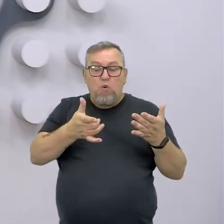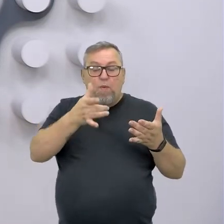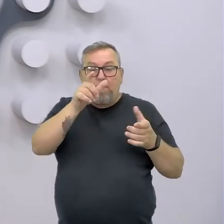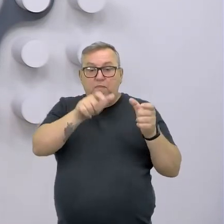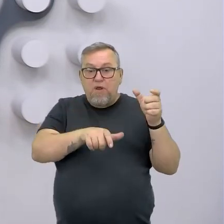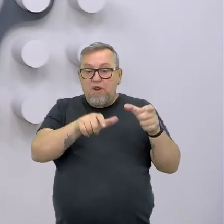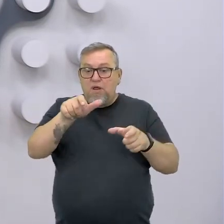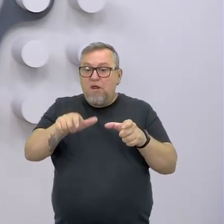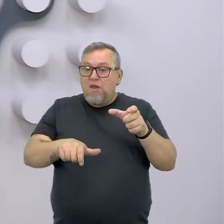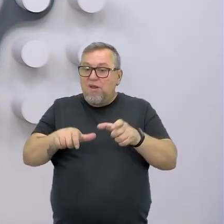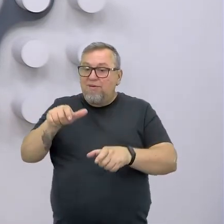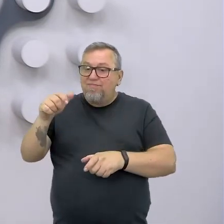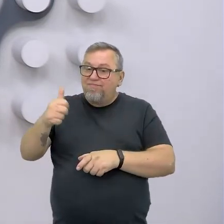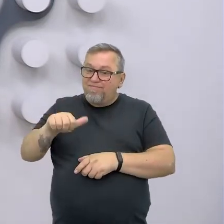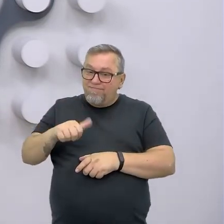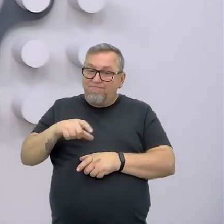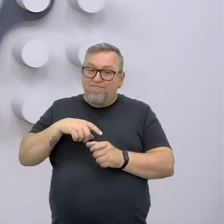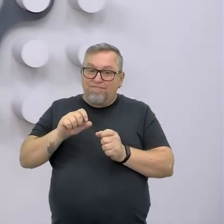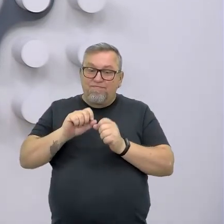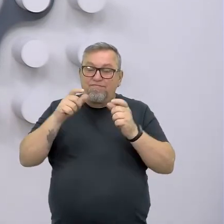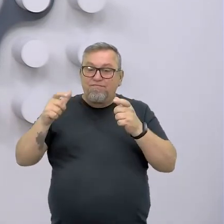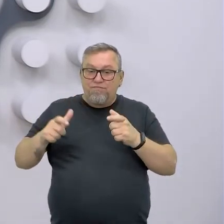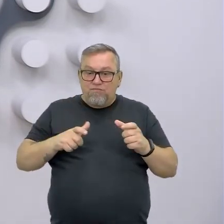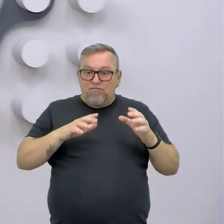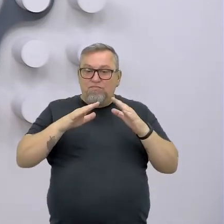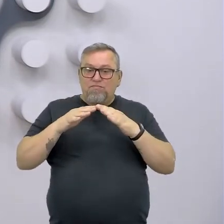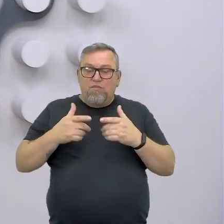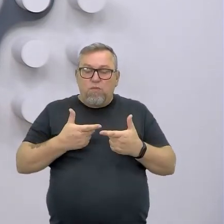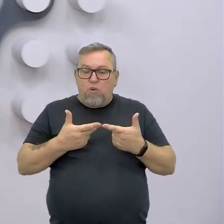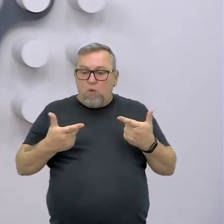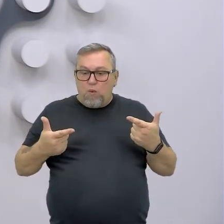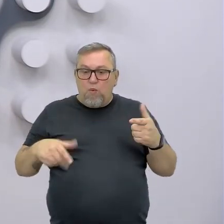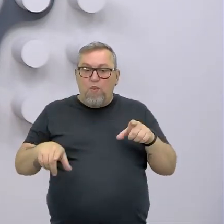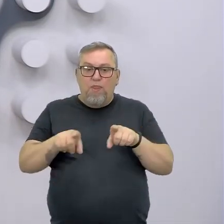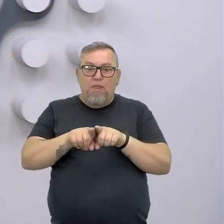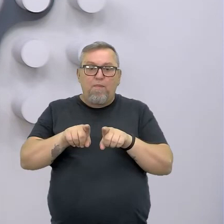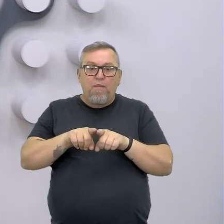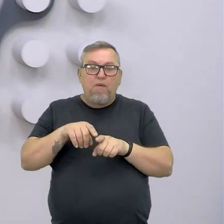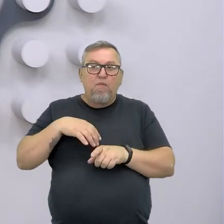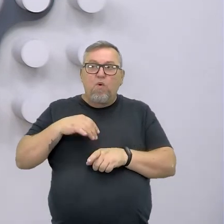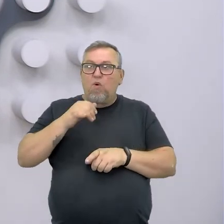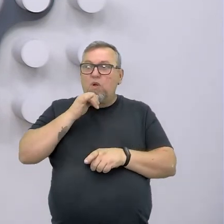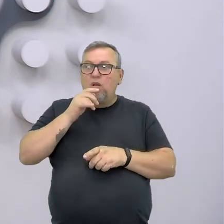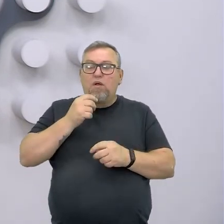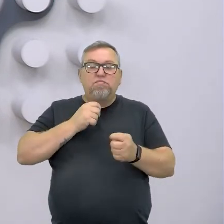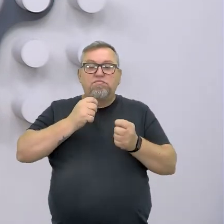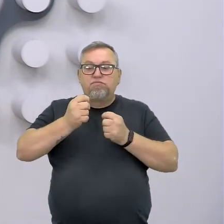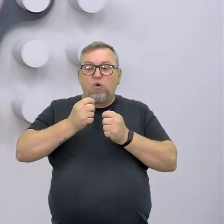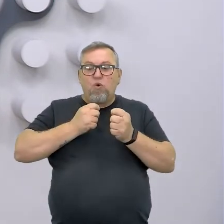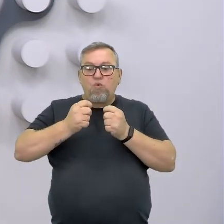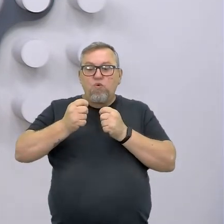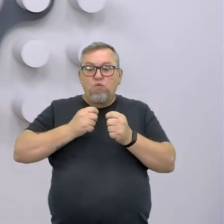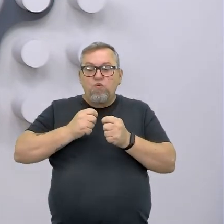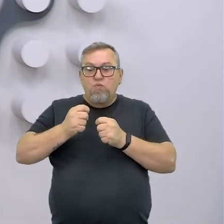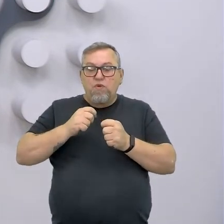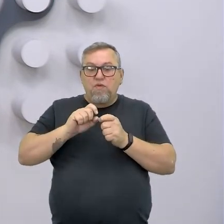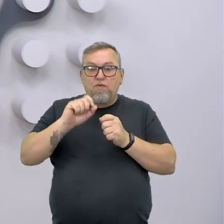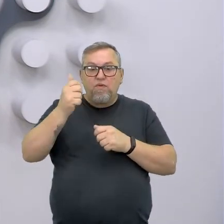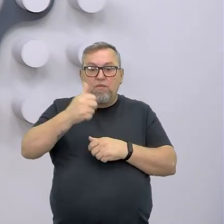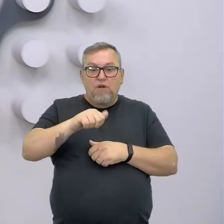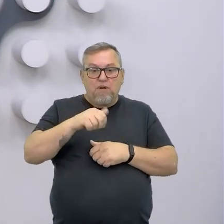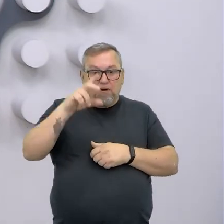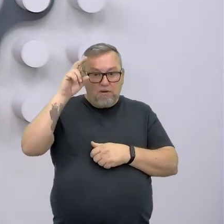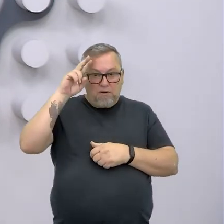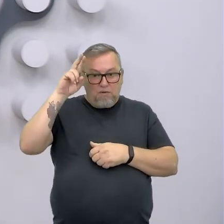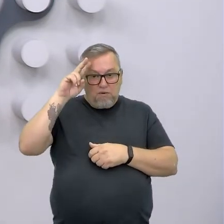você está analisando instituições, você está analisando, por exemplo, a economia, né? Você quer fazer uma análise